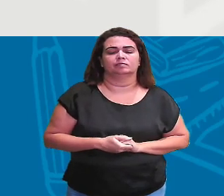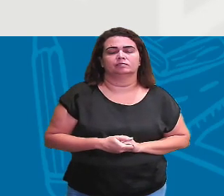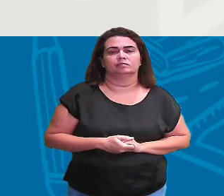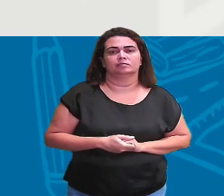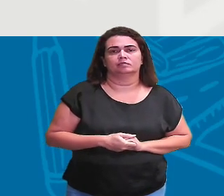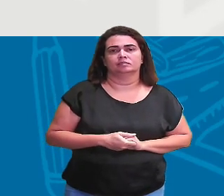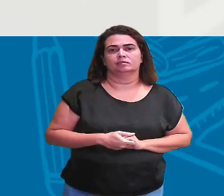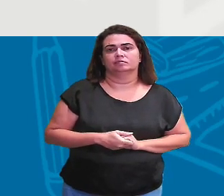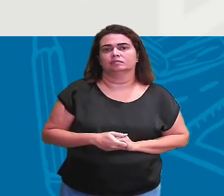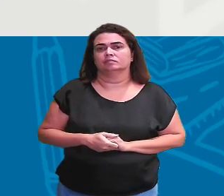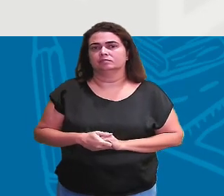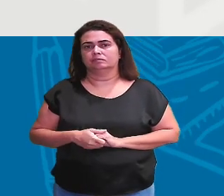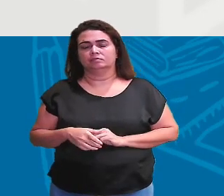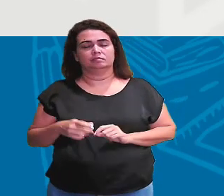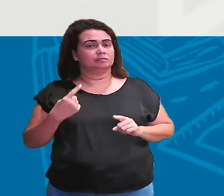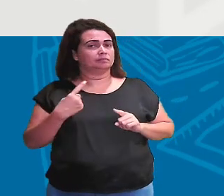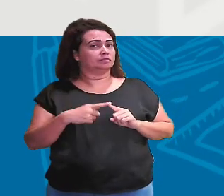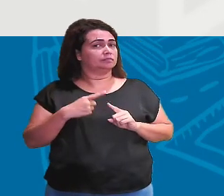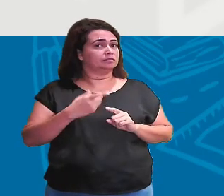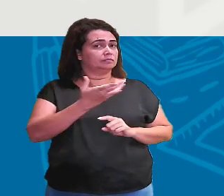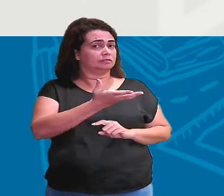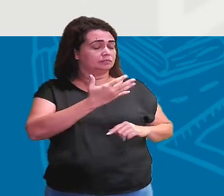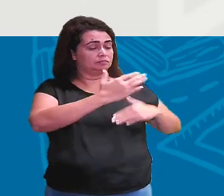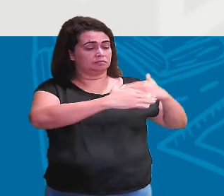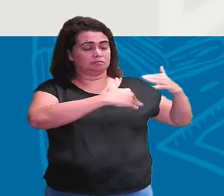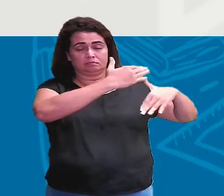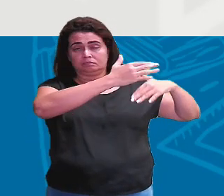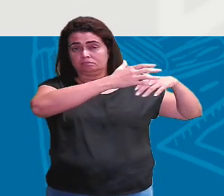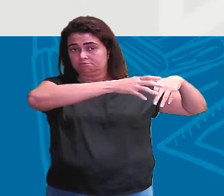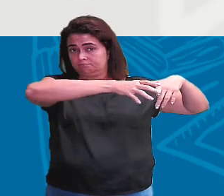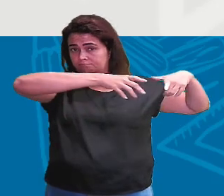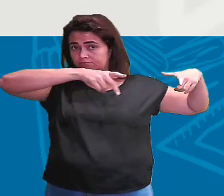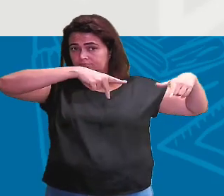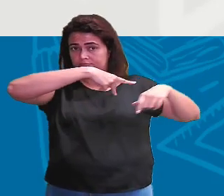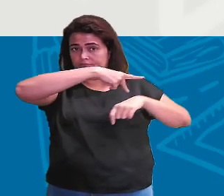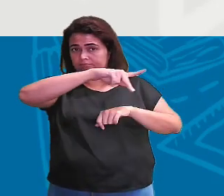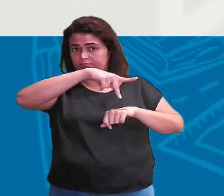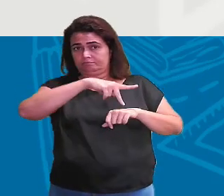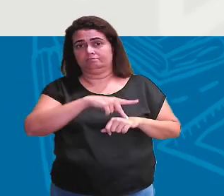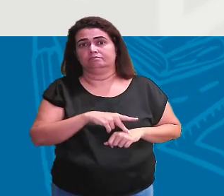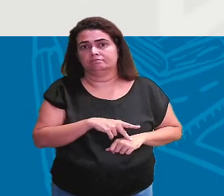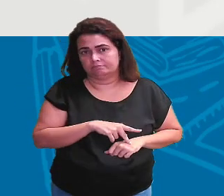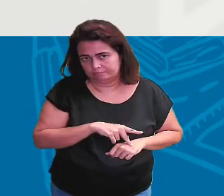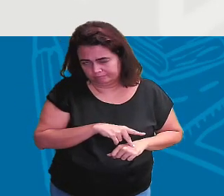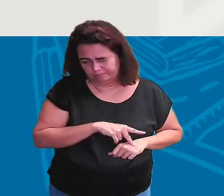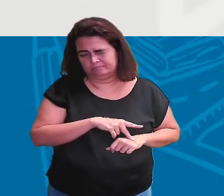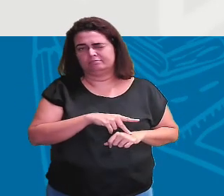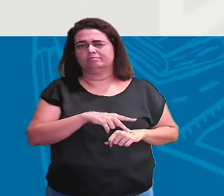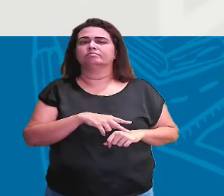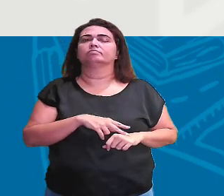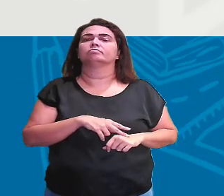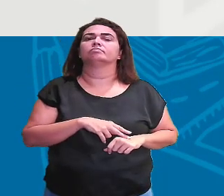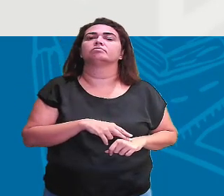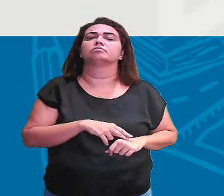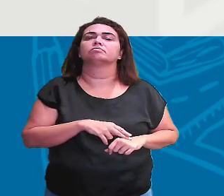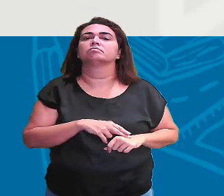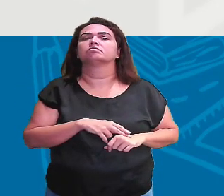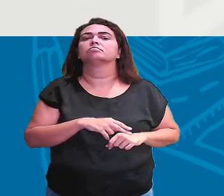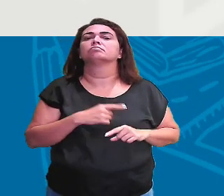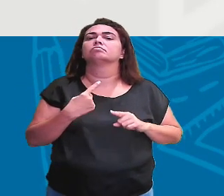o crescimento desses países, né, que eles se ajudem a chegar e a competir com o